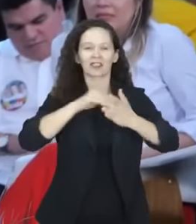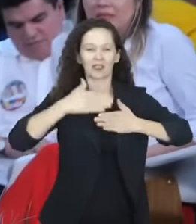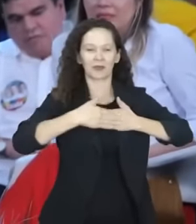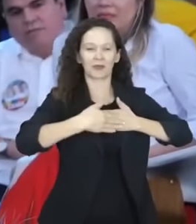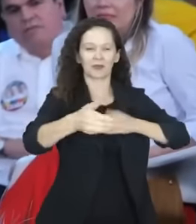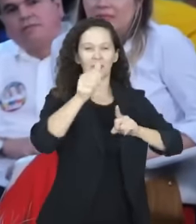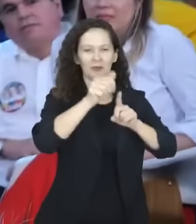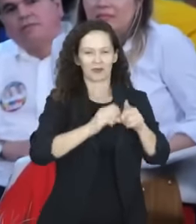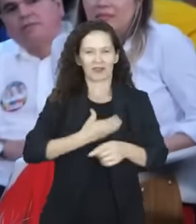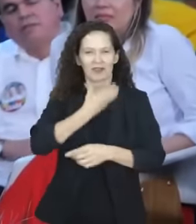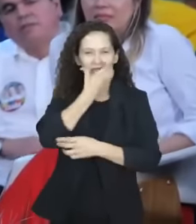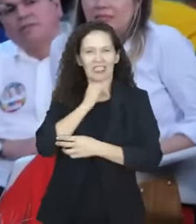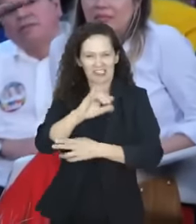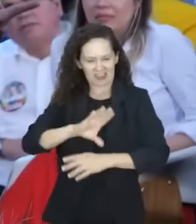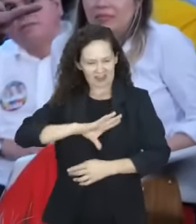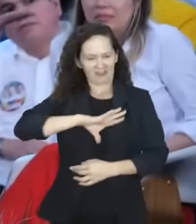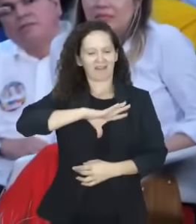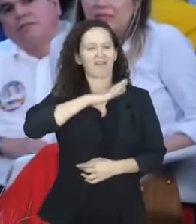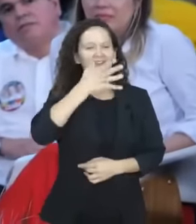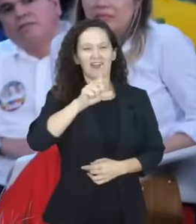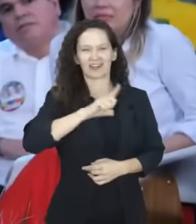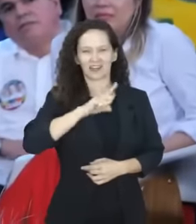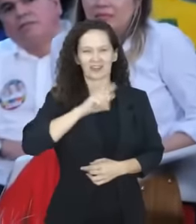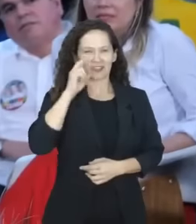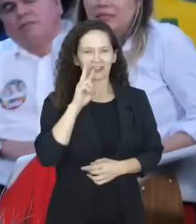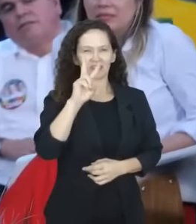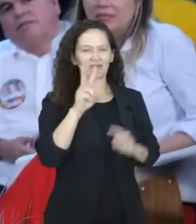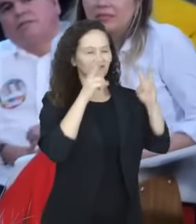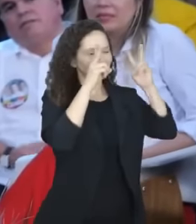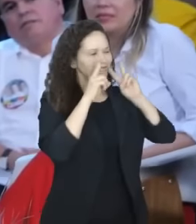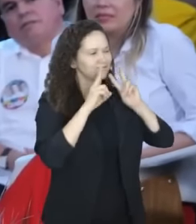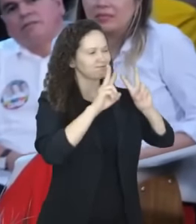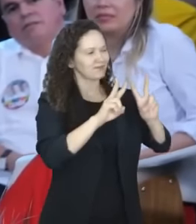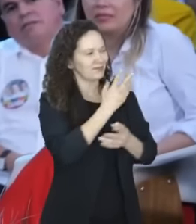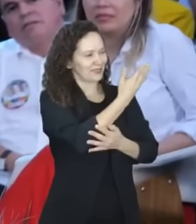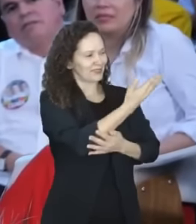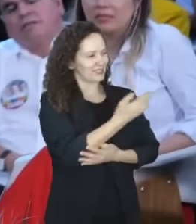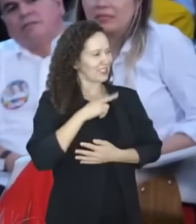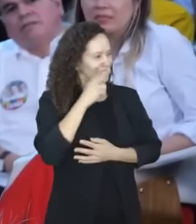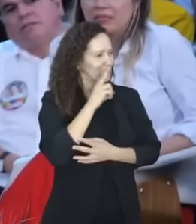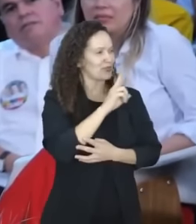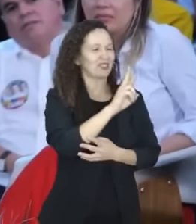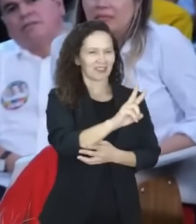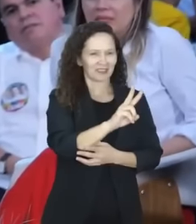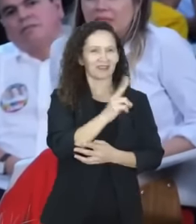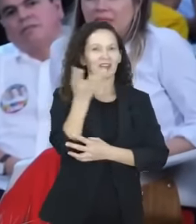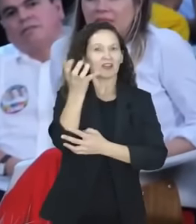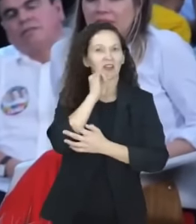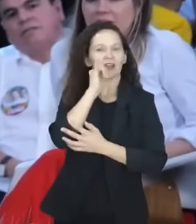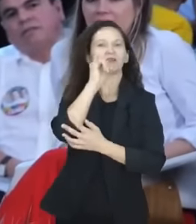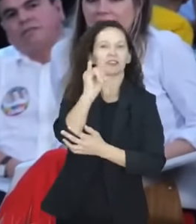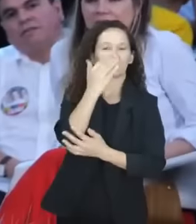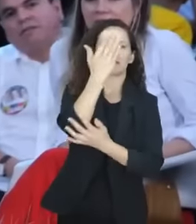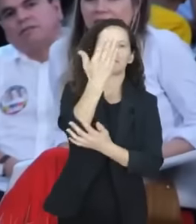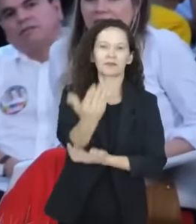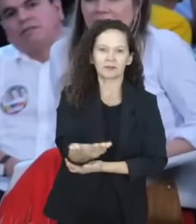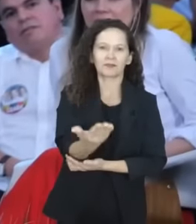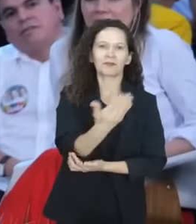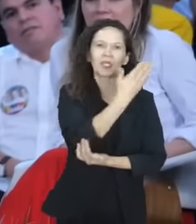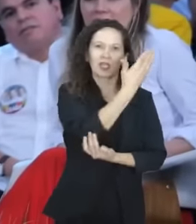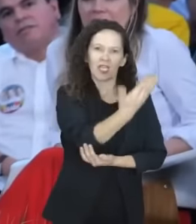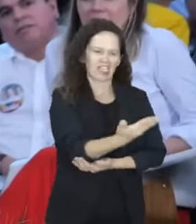coragem de olhar na cara de vocês como eu estou olhando, eu queria dizer que esse troglodita, se